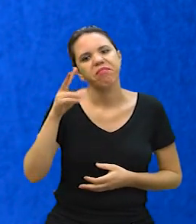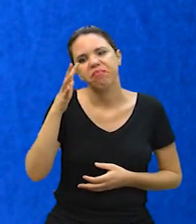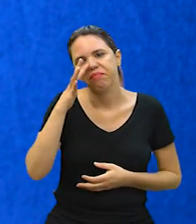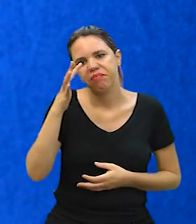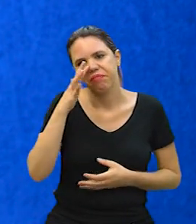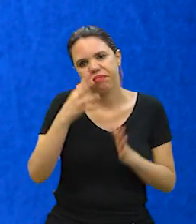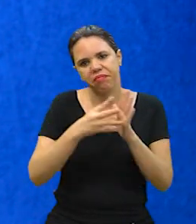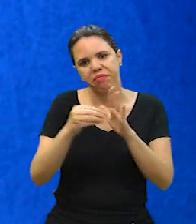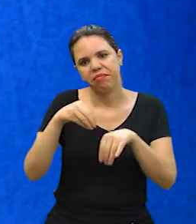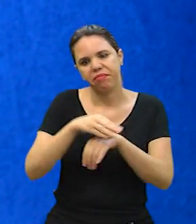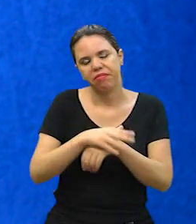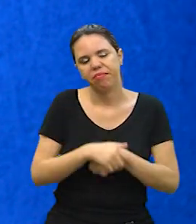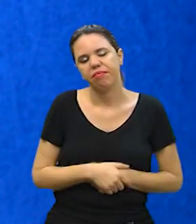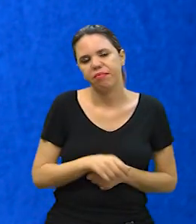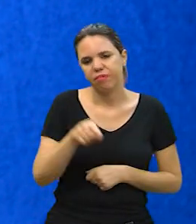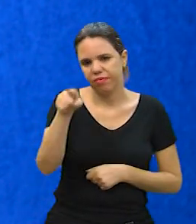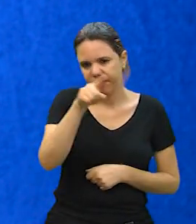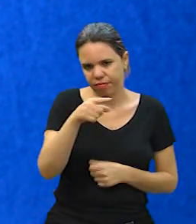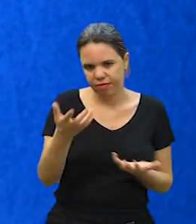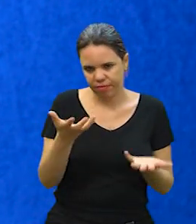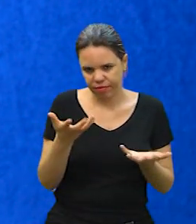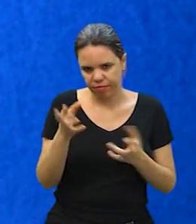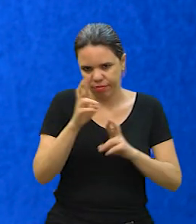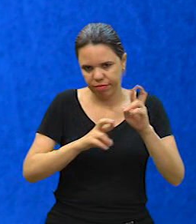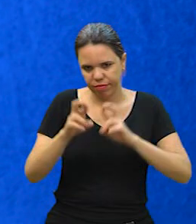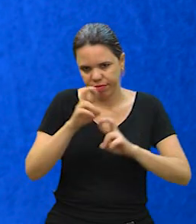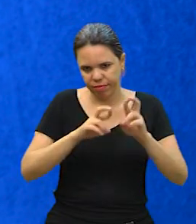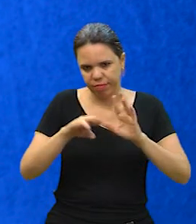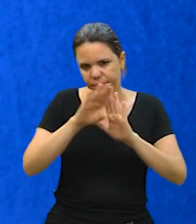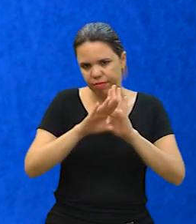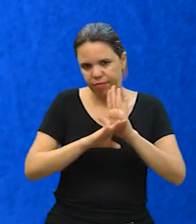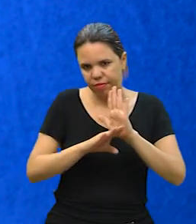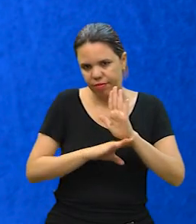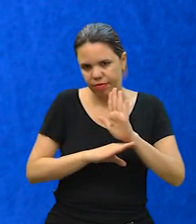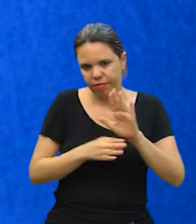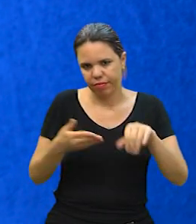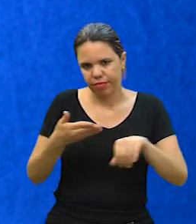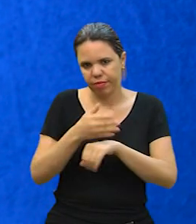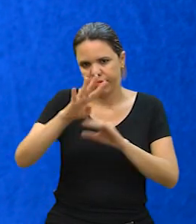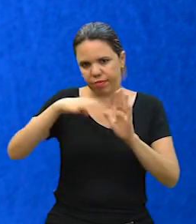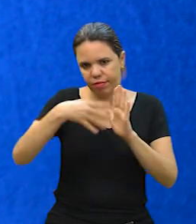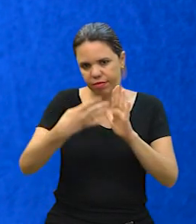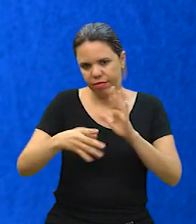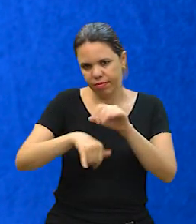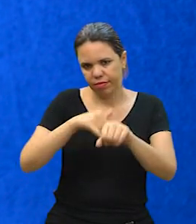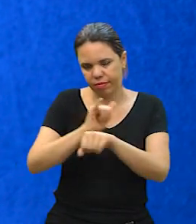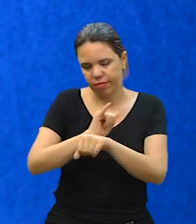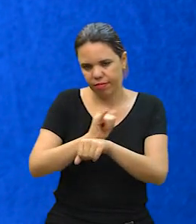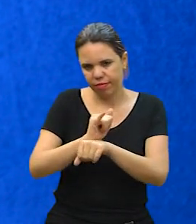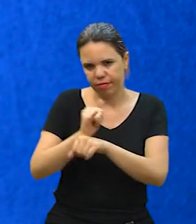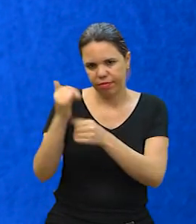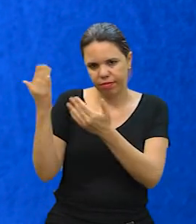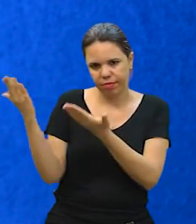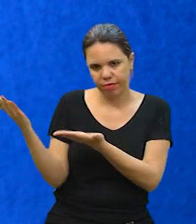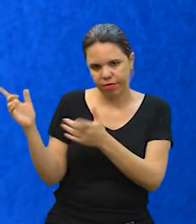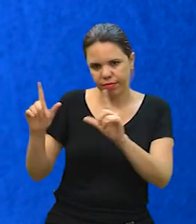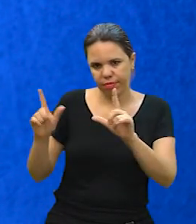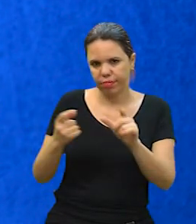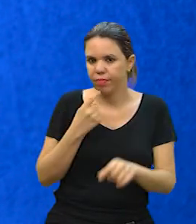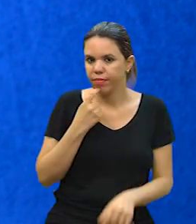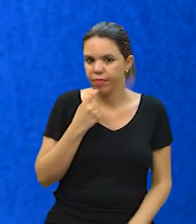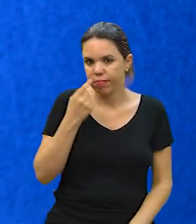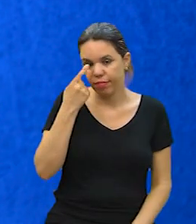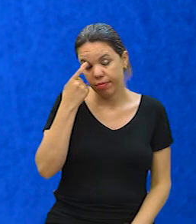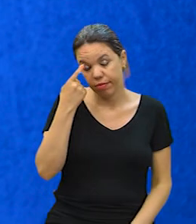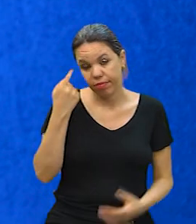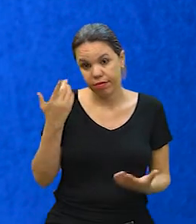histórias inspiradoras. E se você quer conferir o nosso programa, entre na playlist do